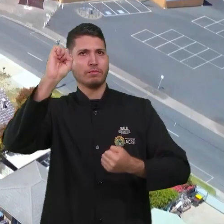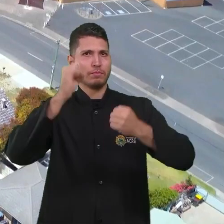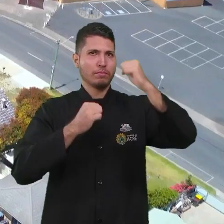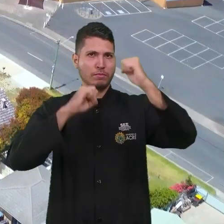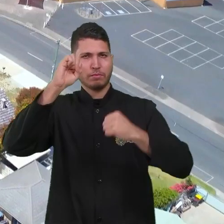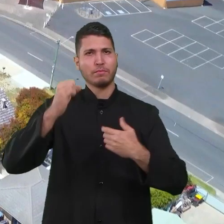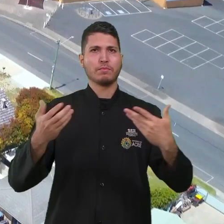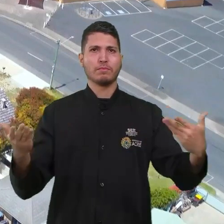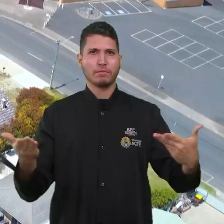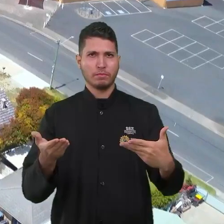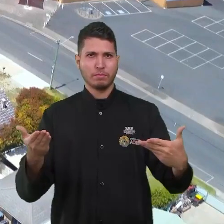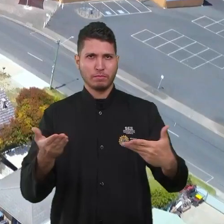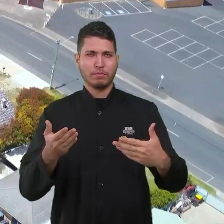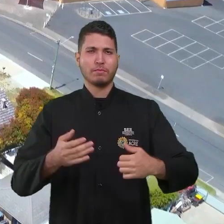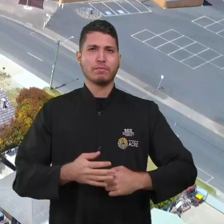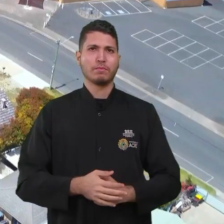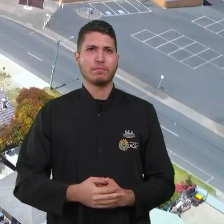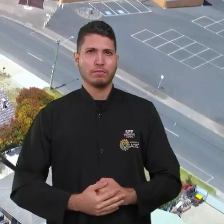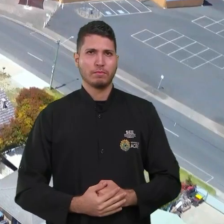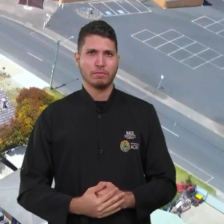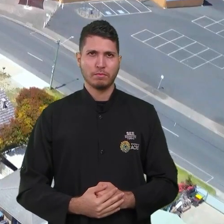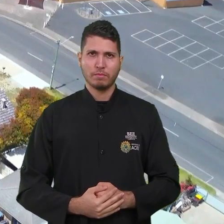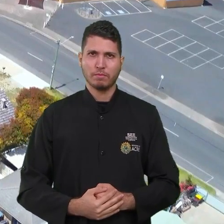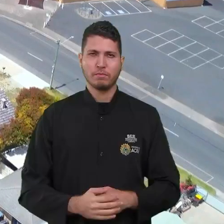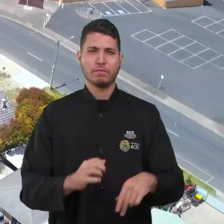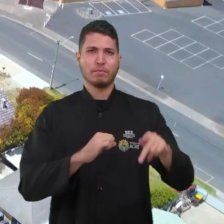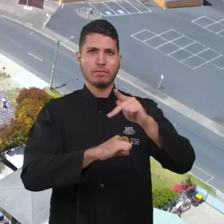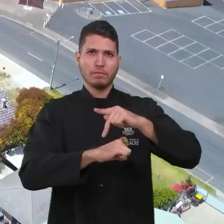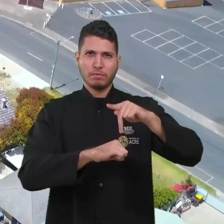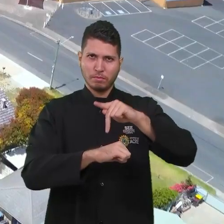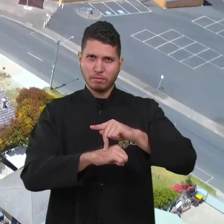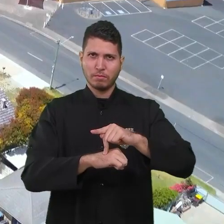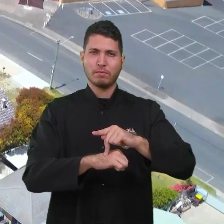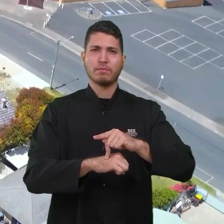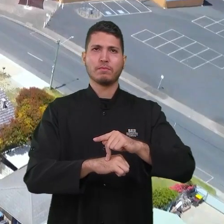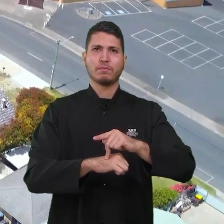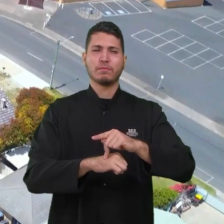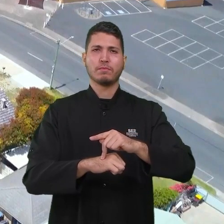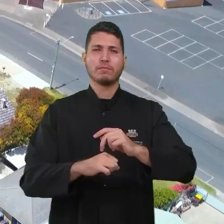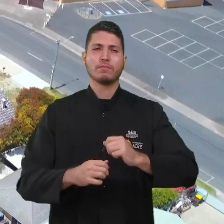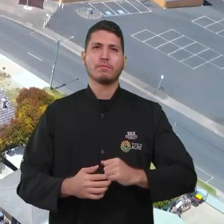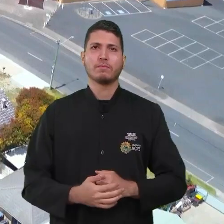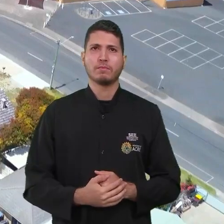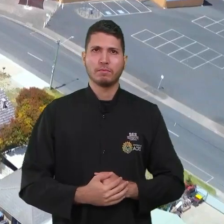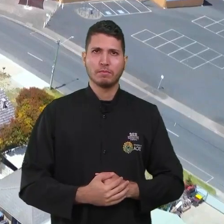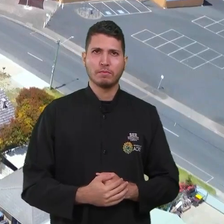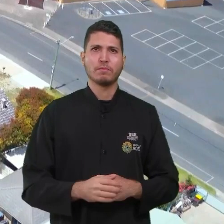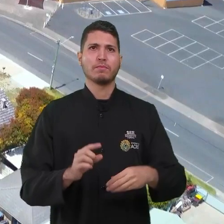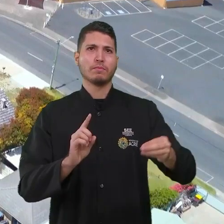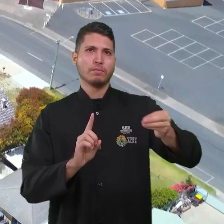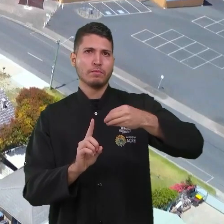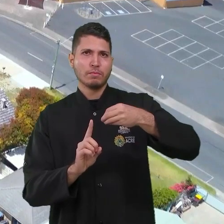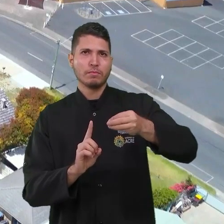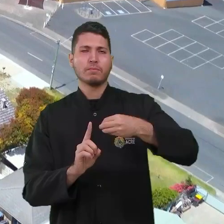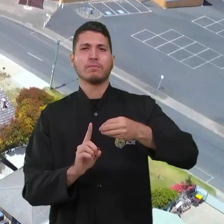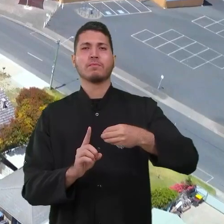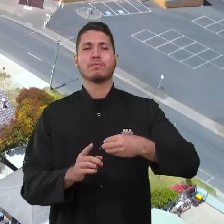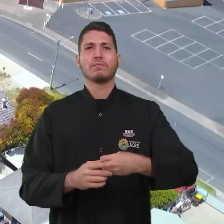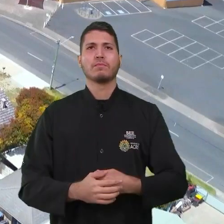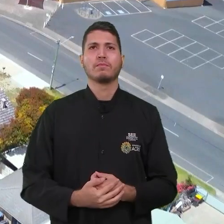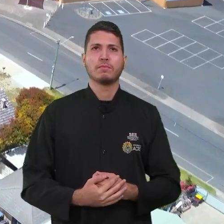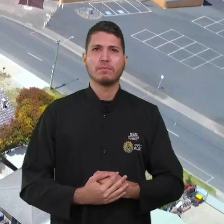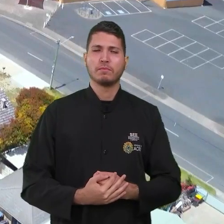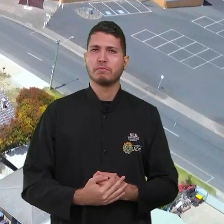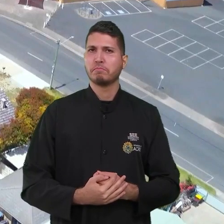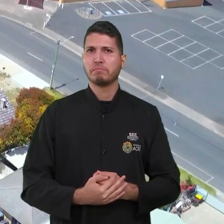mais atual que nós conhecemos hoje. E esses países também apresentam uma vulnerabilidade, ou seja, o que é